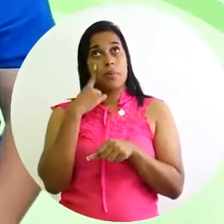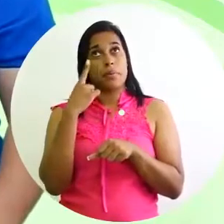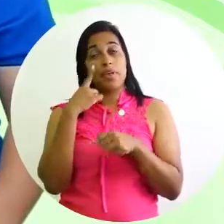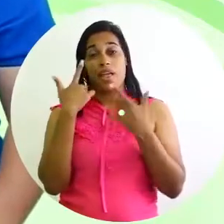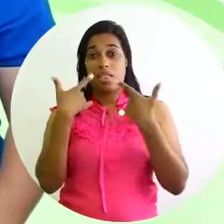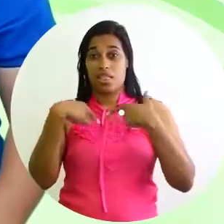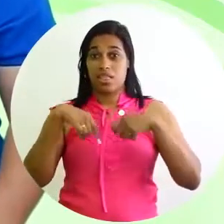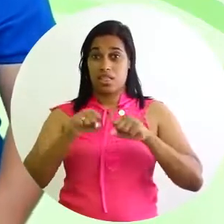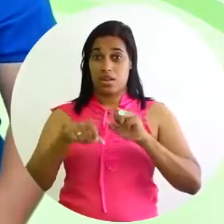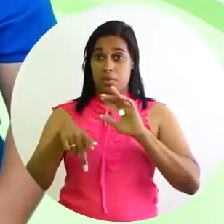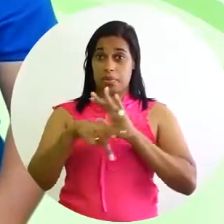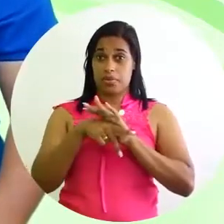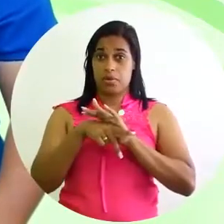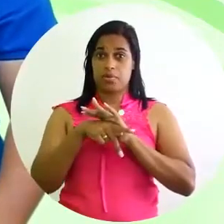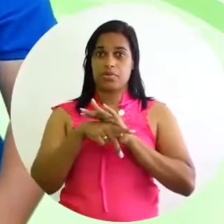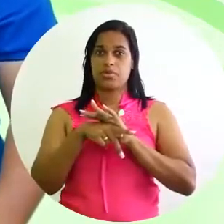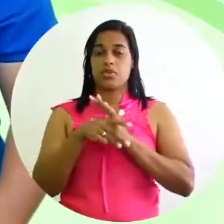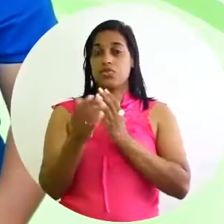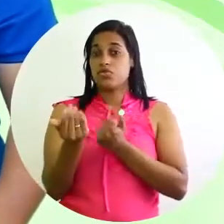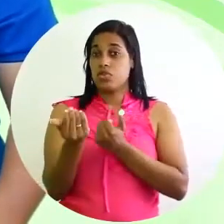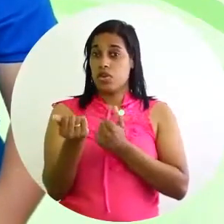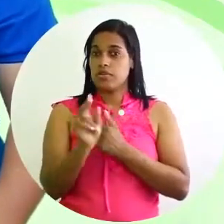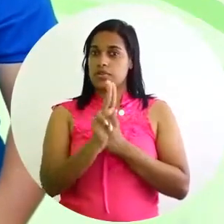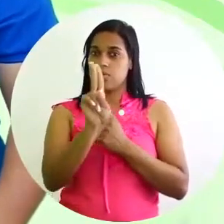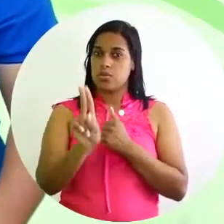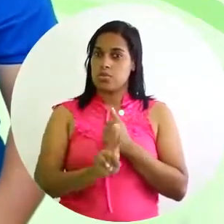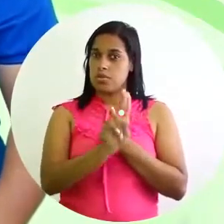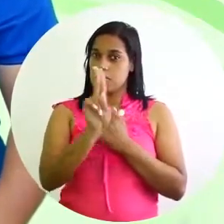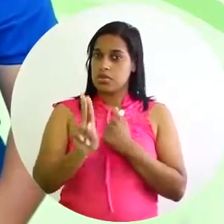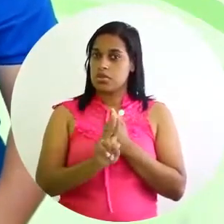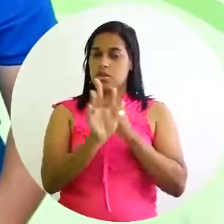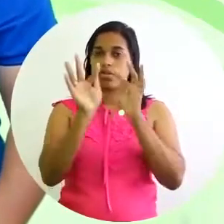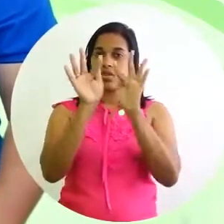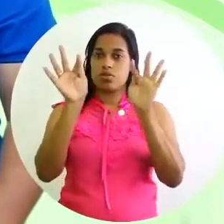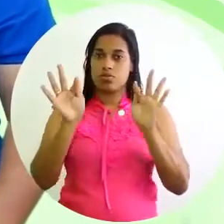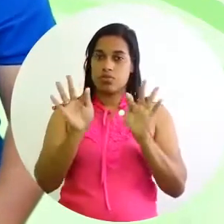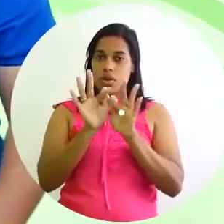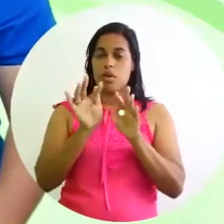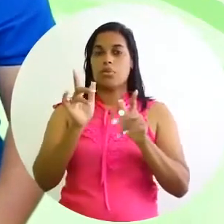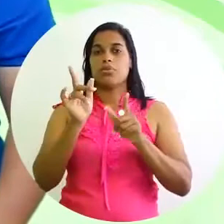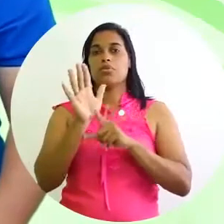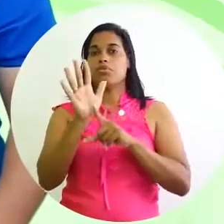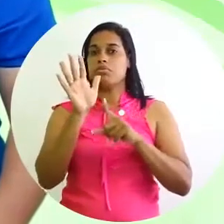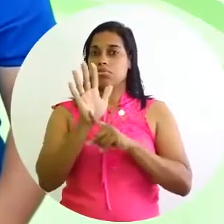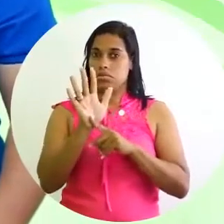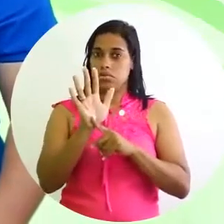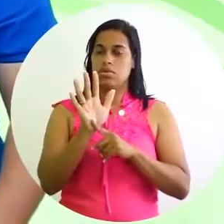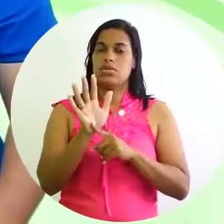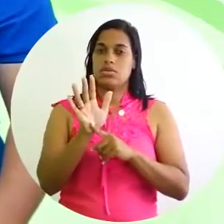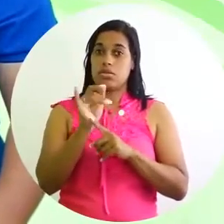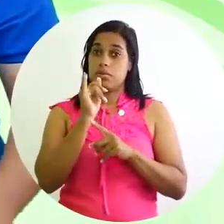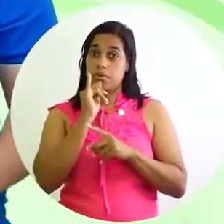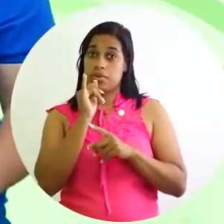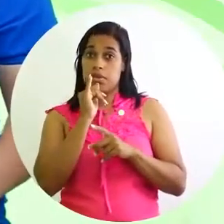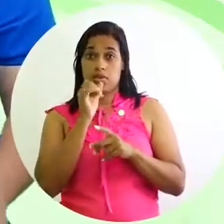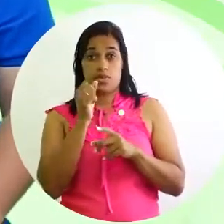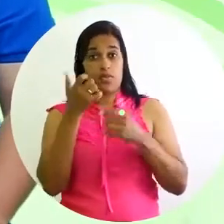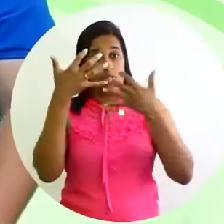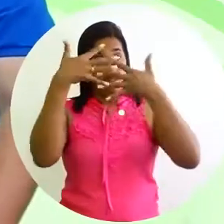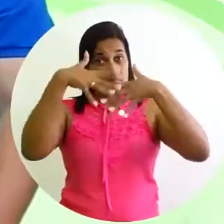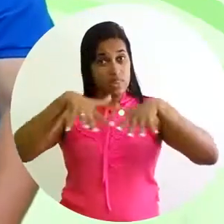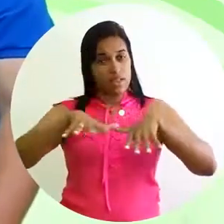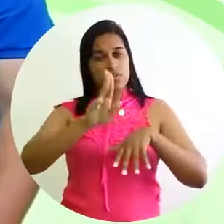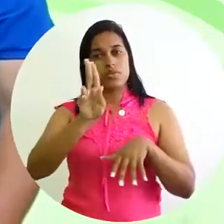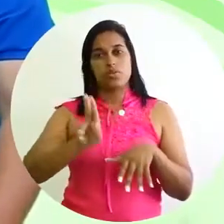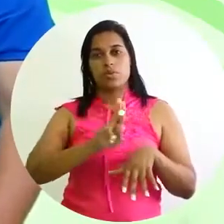são as linguagens que geralmente os jovens estão utilizando, né? São as formas deles se expressar. Então, talvez fosse